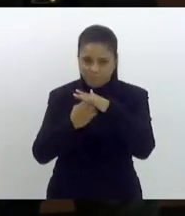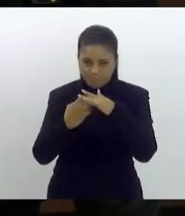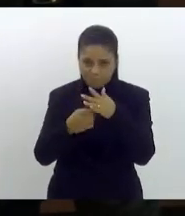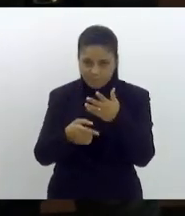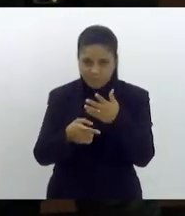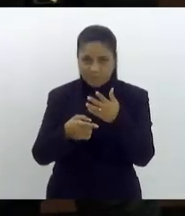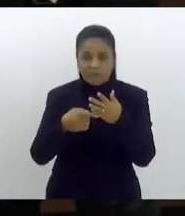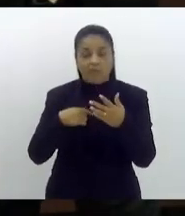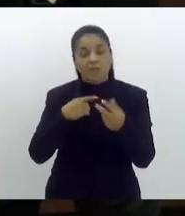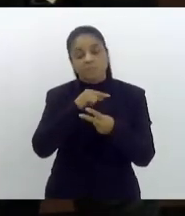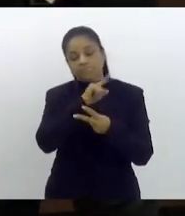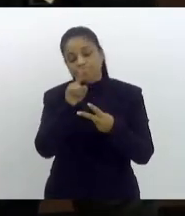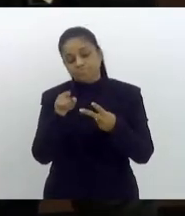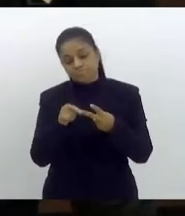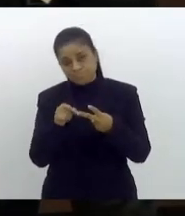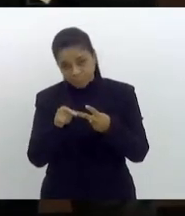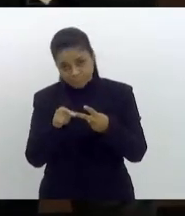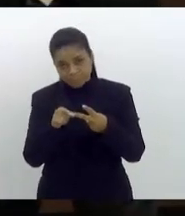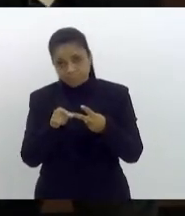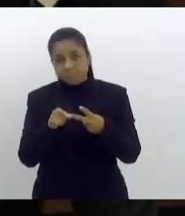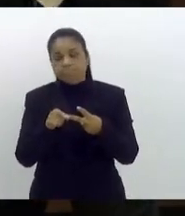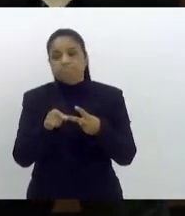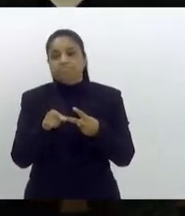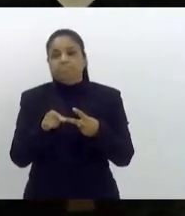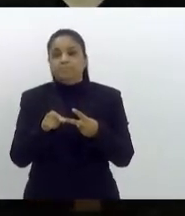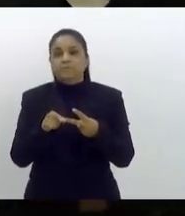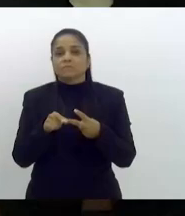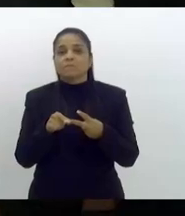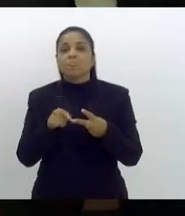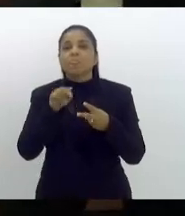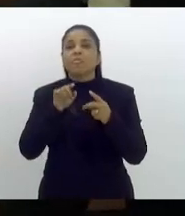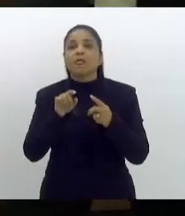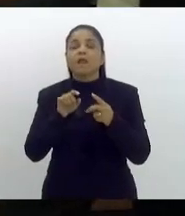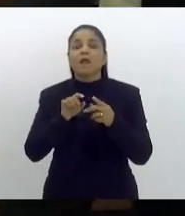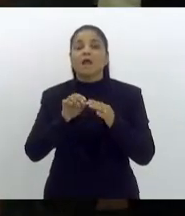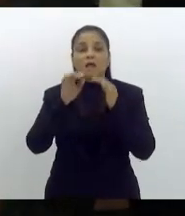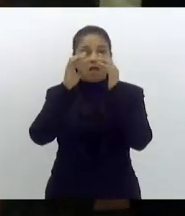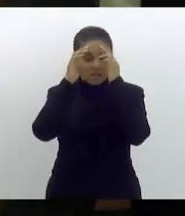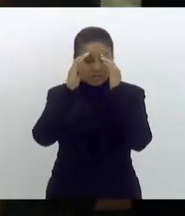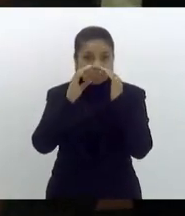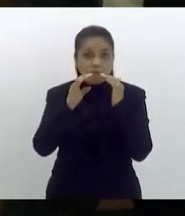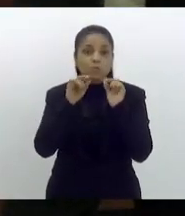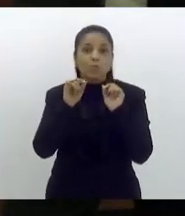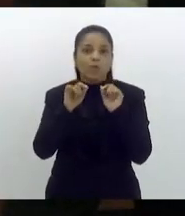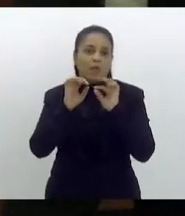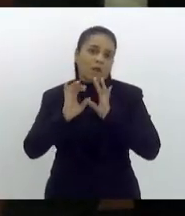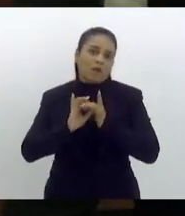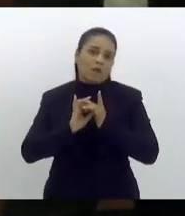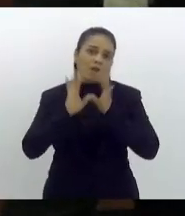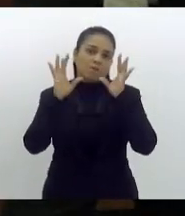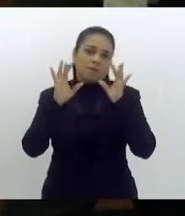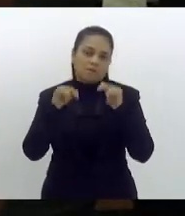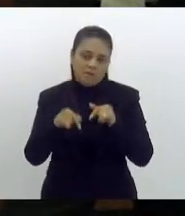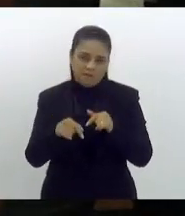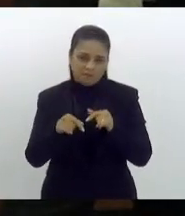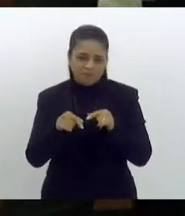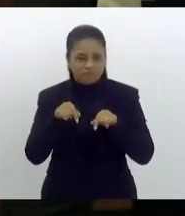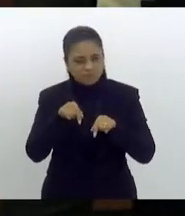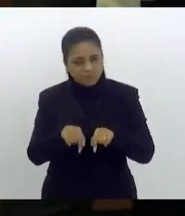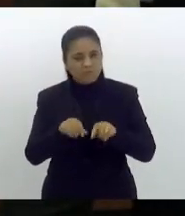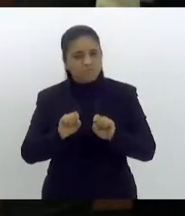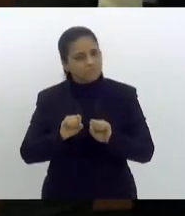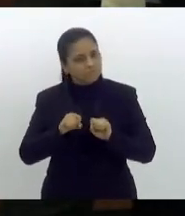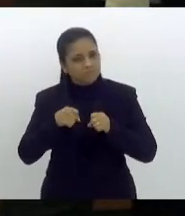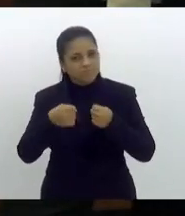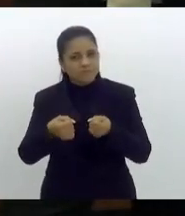nessa tarde o segundo ponto é no que diz respeito a liberdade do indivíduo tem defendido aqui não só